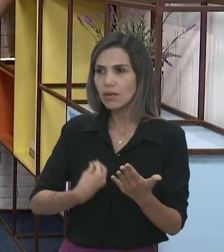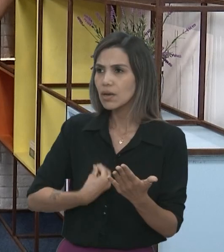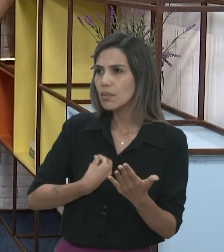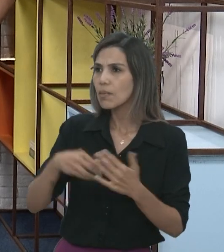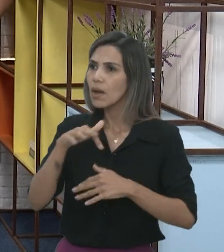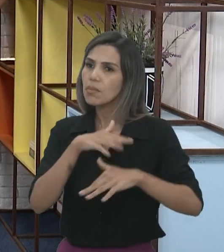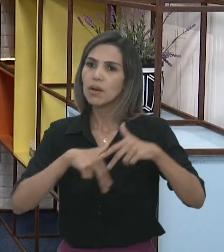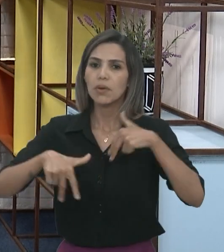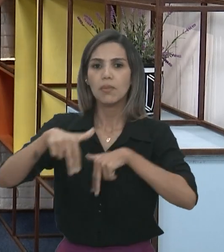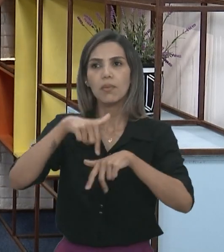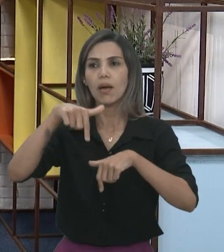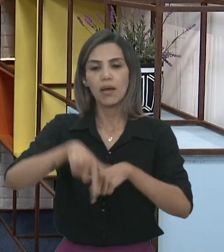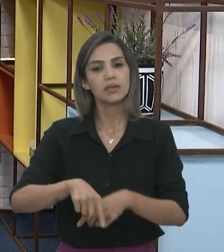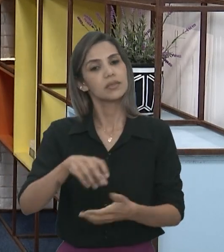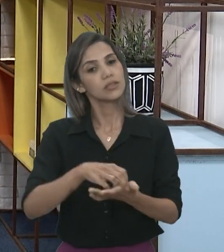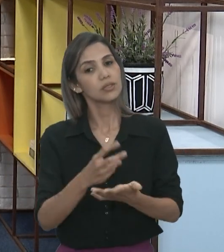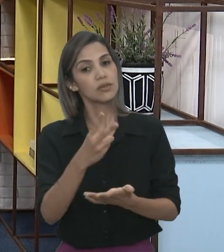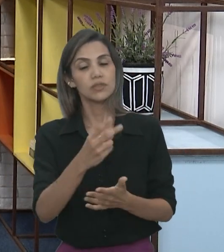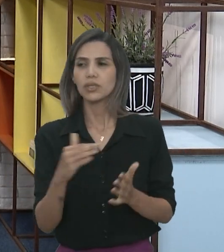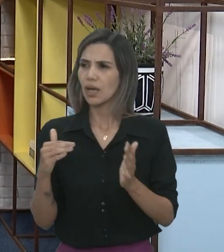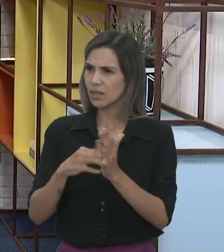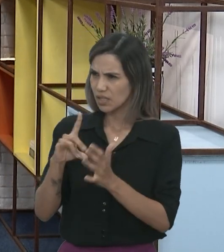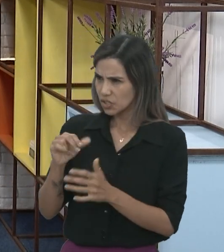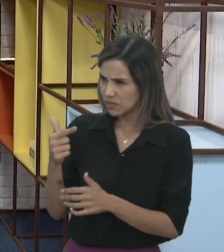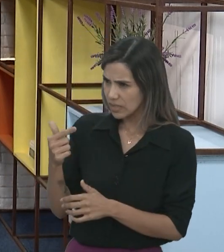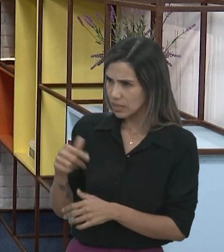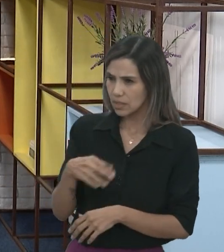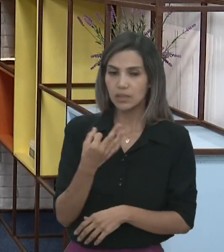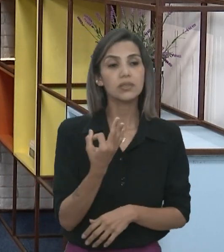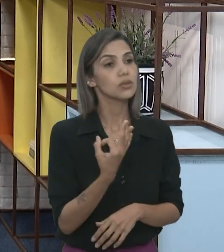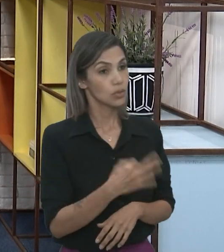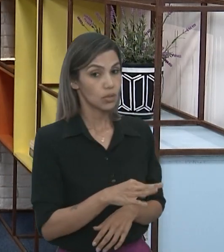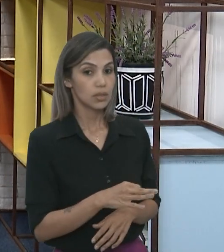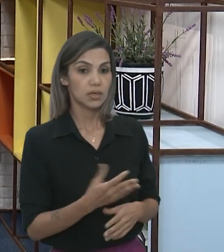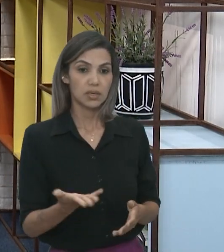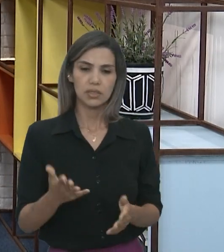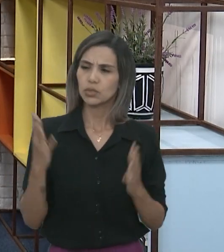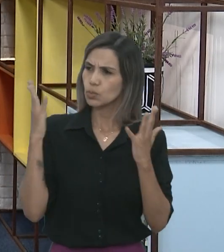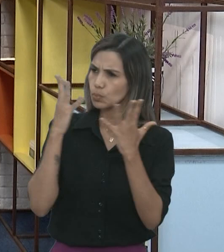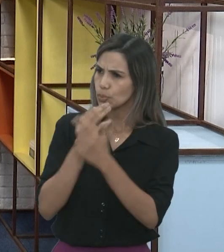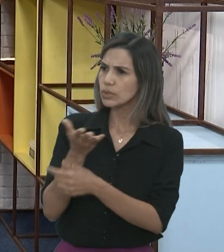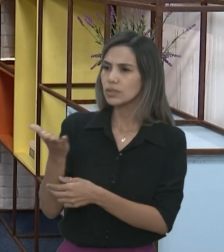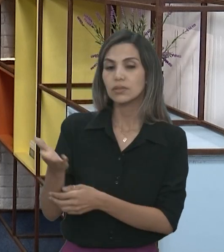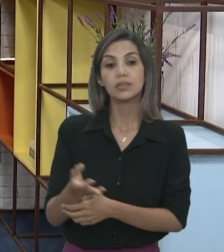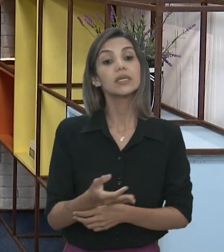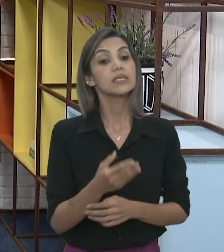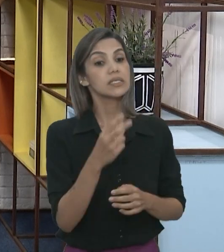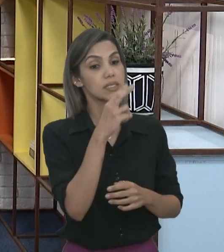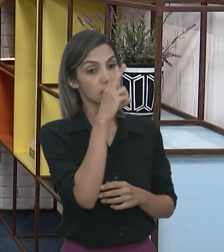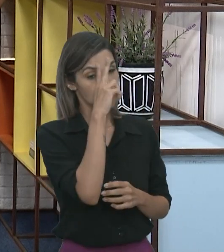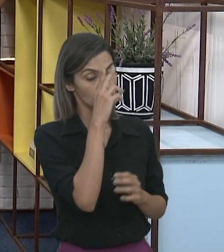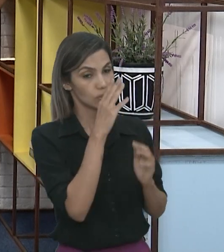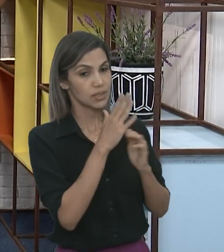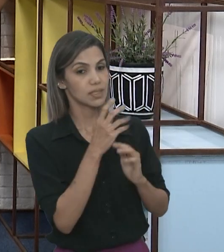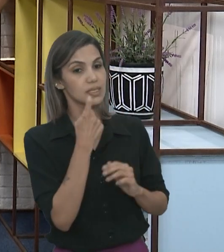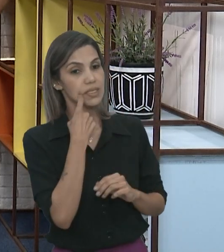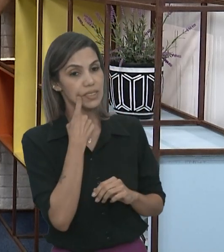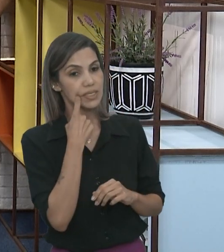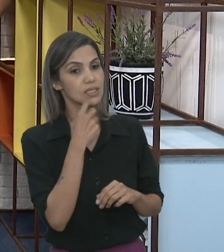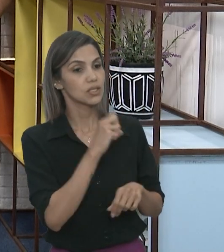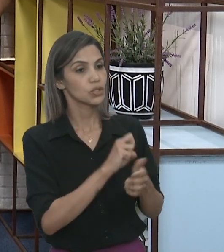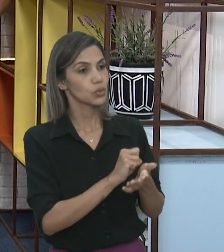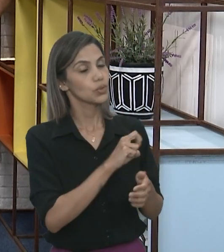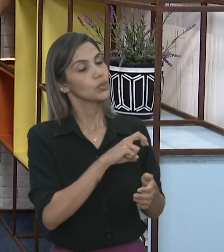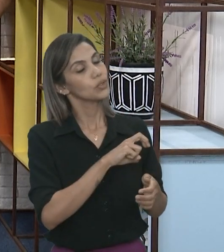queira vir também. E até o dia 27, Matheus? É isso mesmo. Sempre imagens bonitas, de né? segunda a sexta, das 8 ao meio-dia e de 1 até as 5